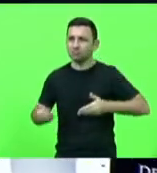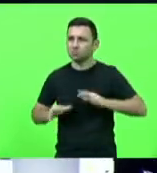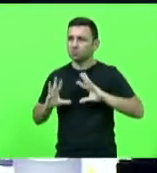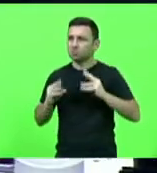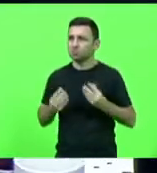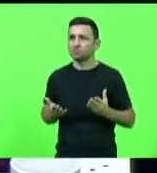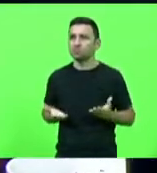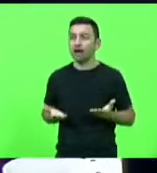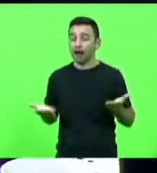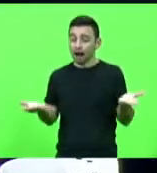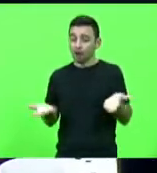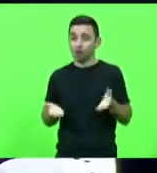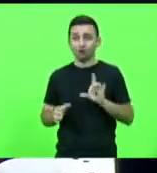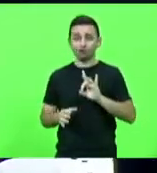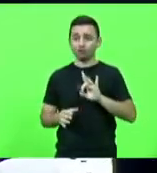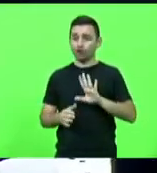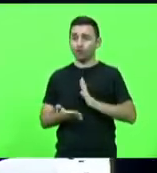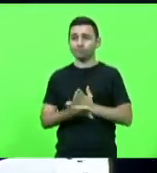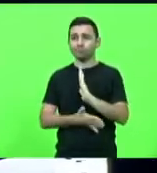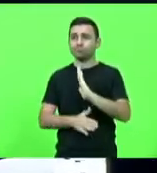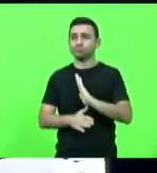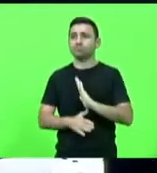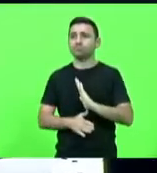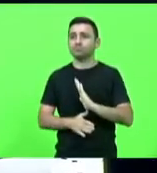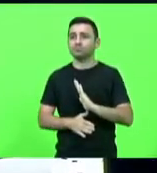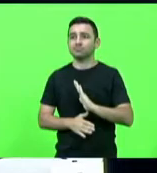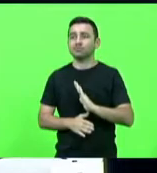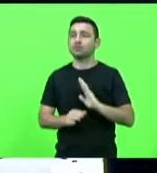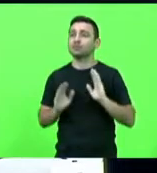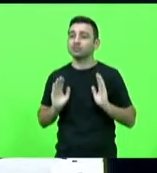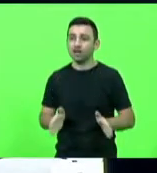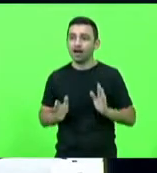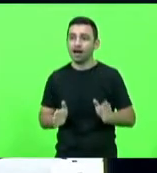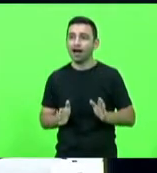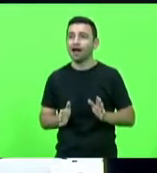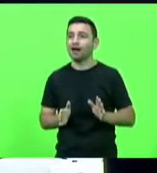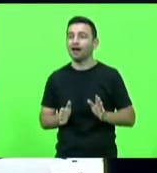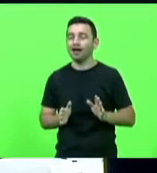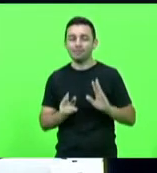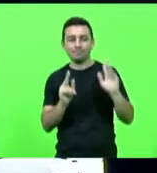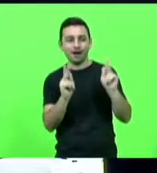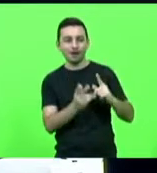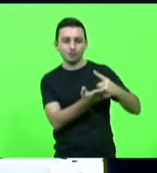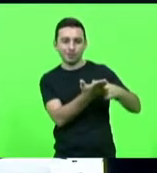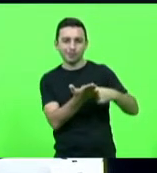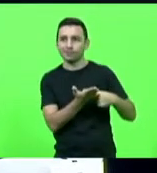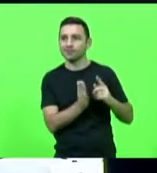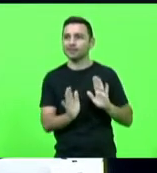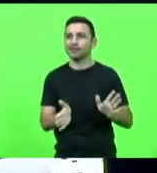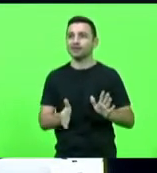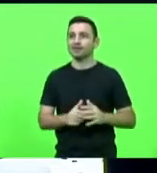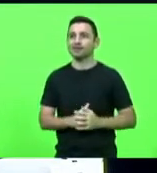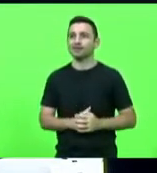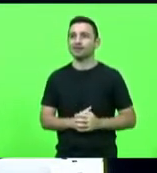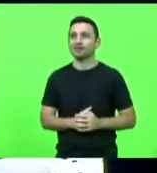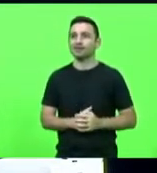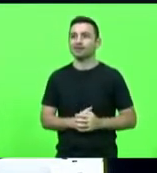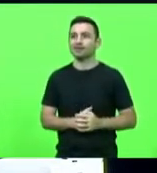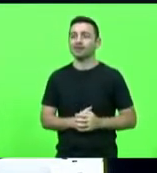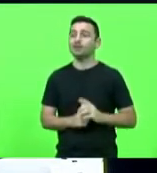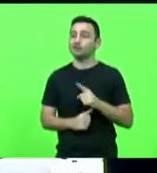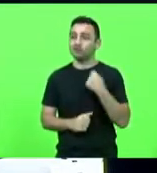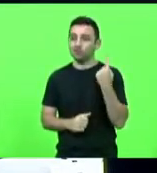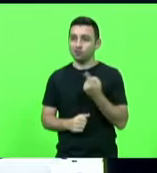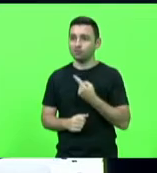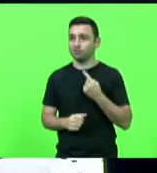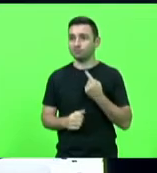só estamos homologando aquilo que já está pacificado entre as classes. Nós servimos só para isso, não tem